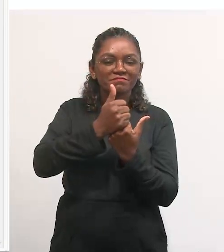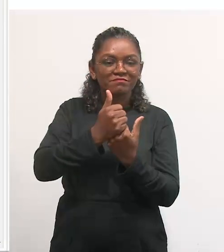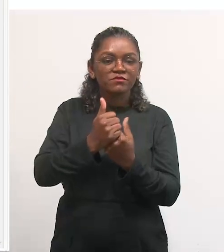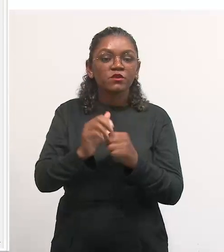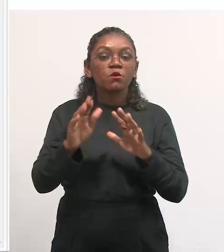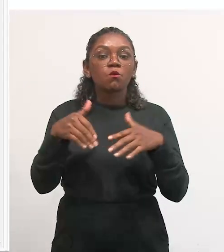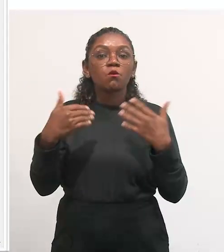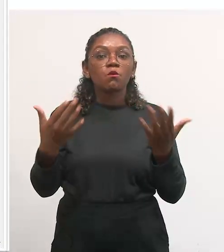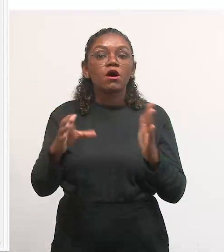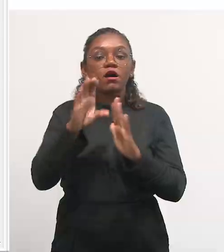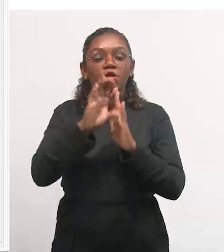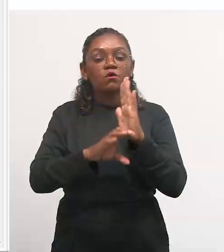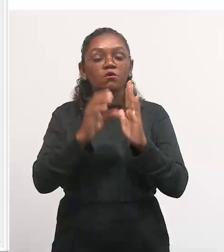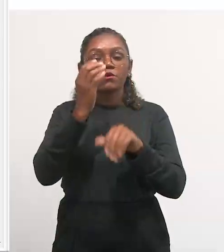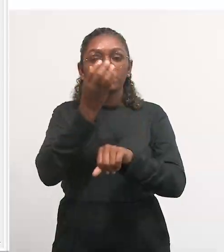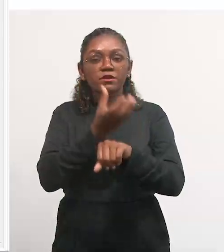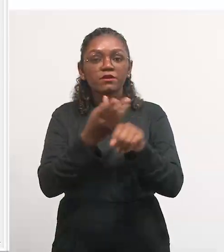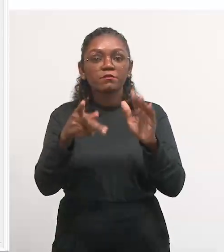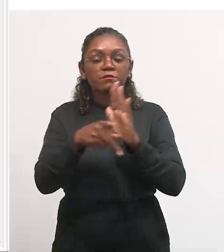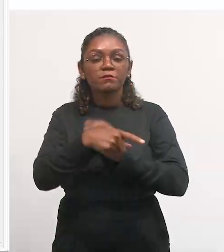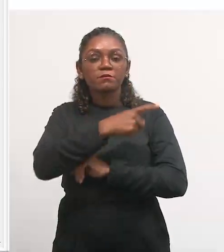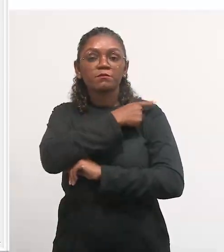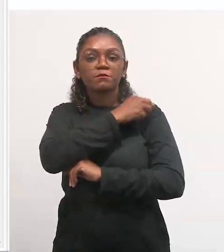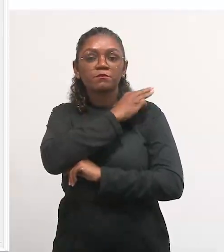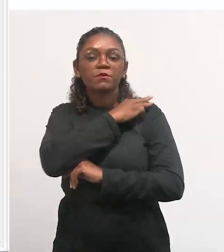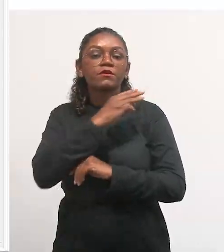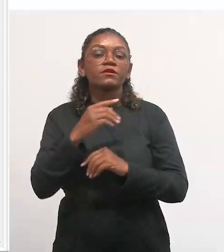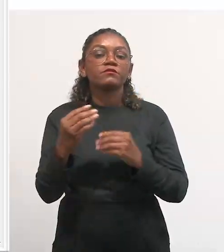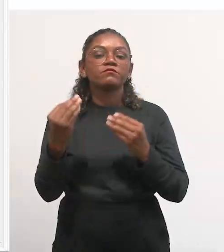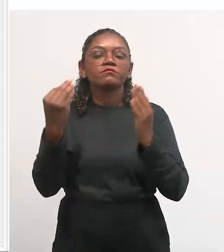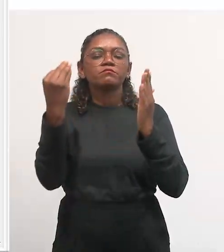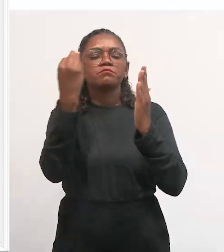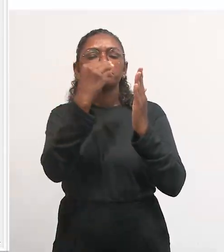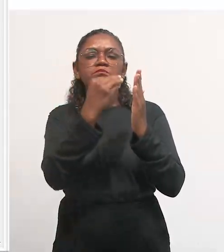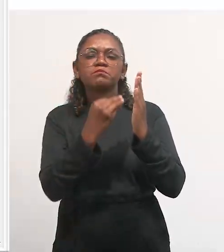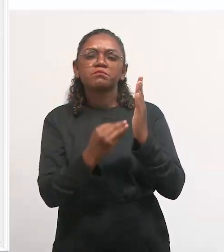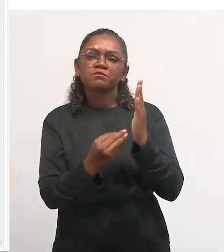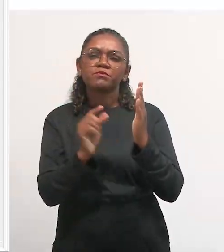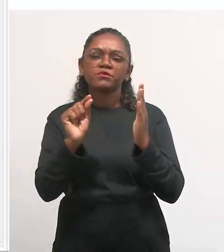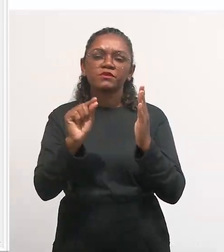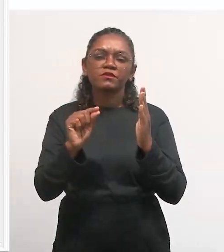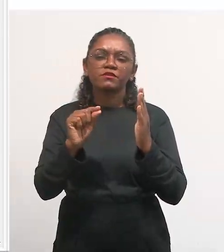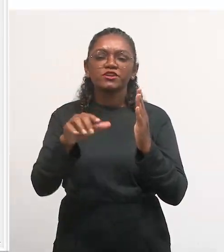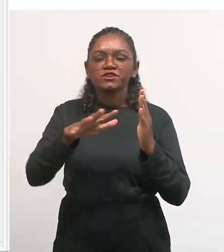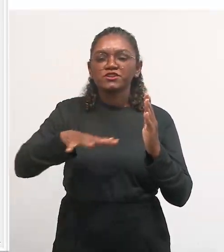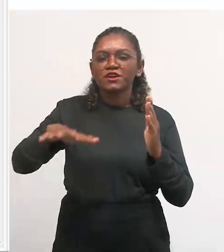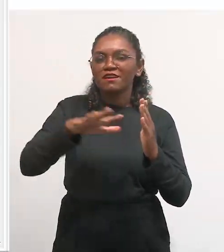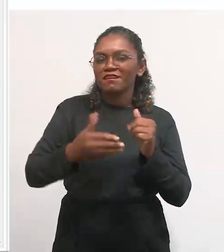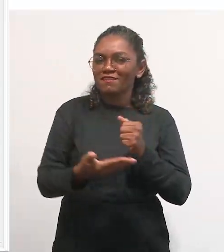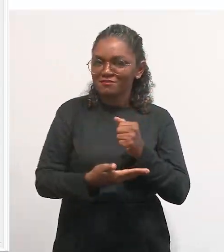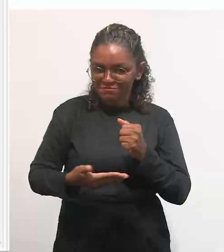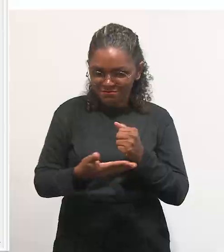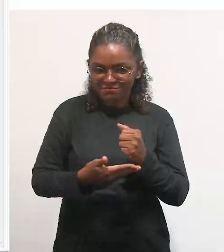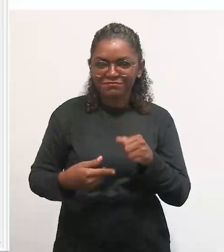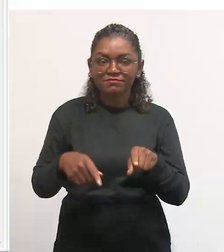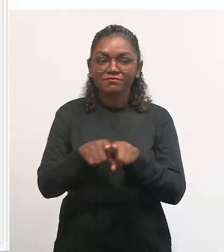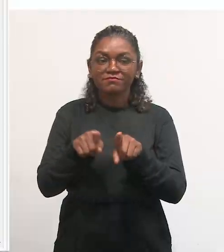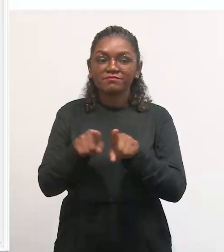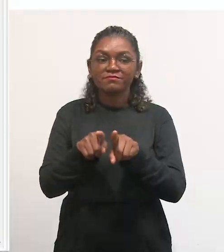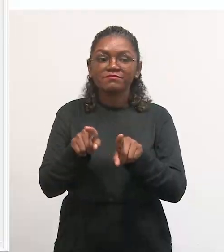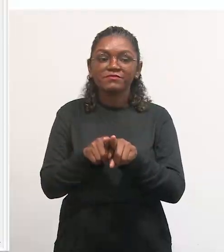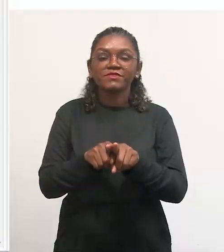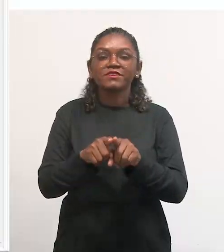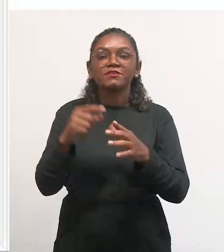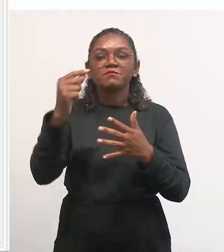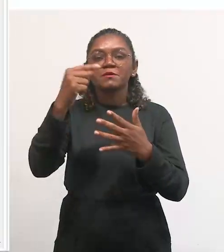currículo do ensino médio será composto por uma formação geral básica e pelos itinerários formativos, né? Essa